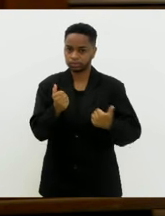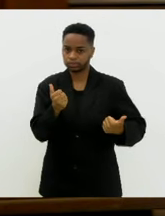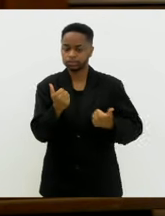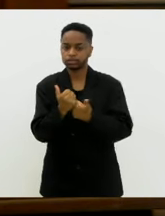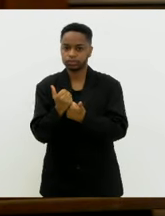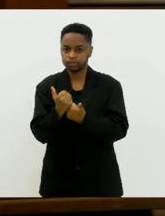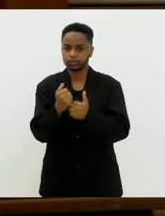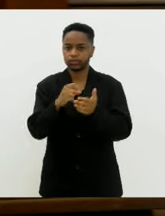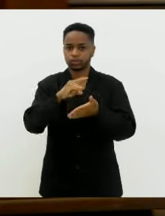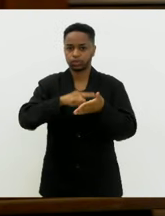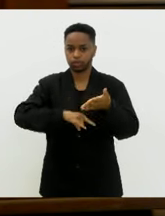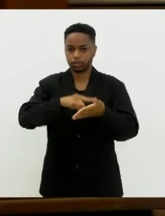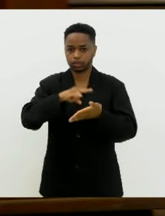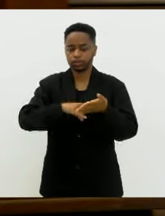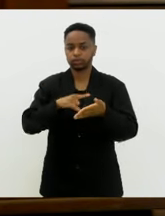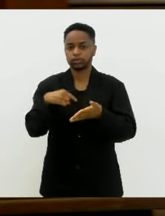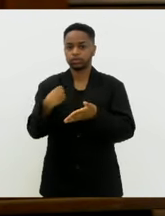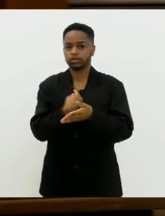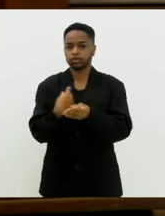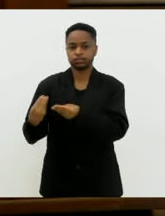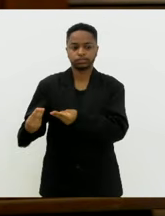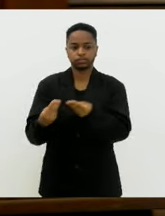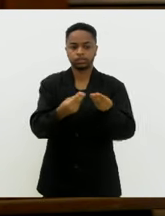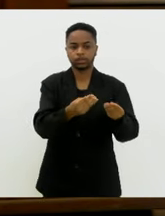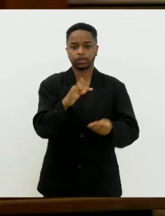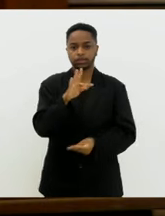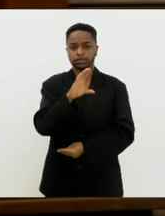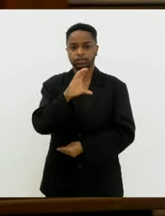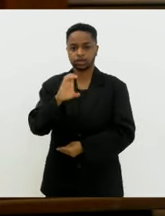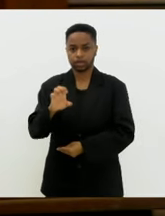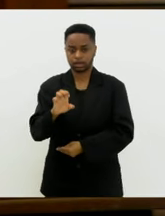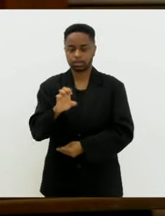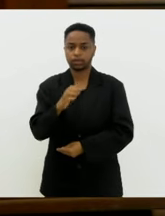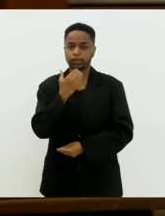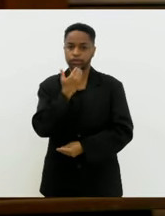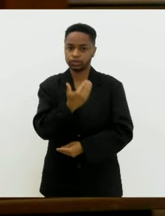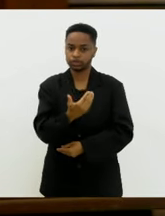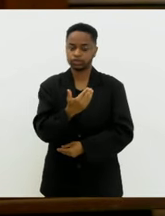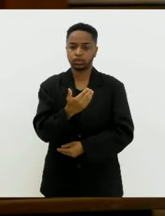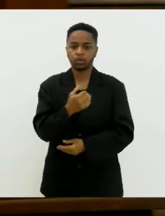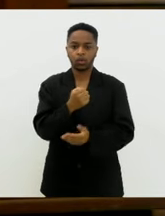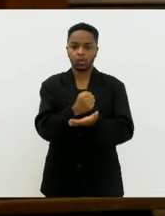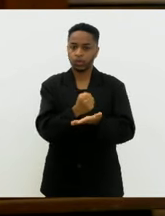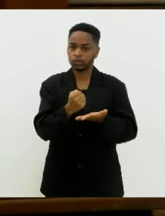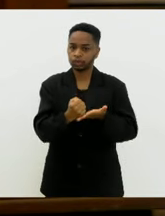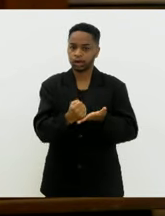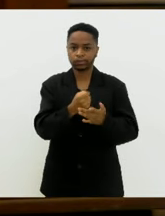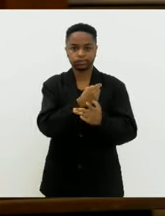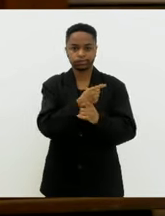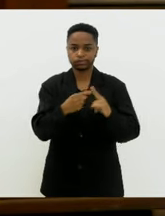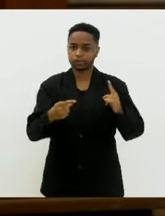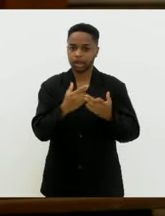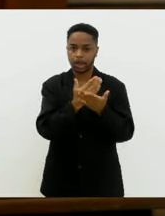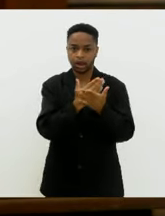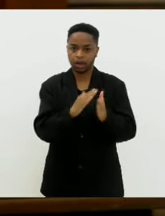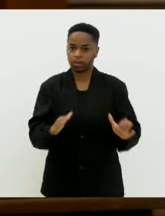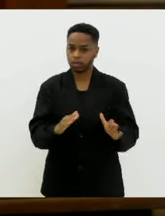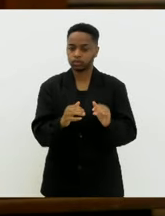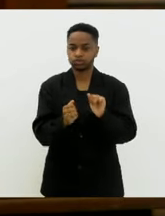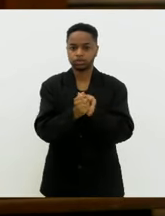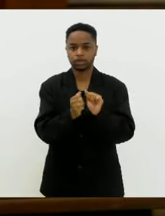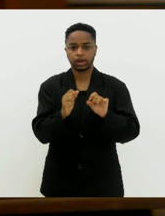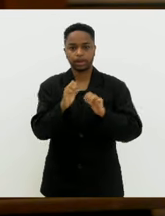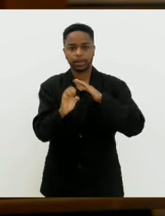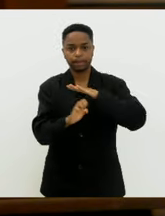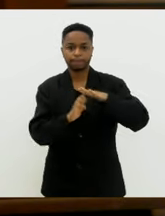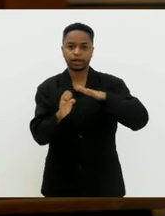este documento, levar ao TCE essa solicitação da não renovação da concessão da empresa Enel,